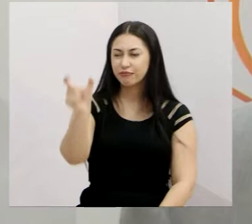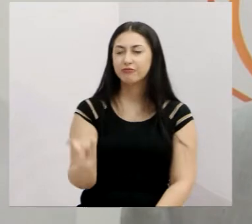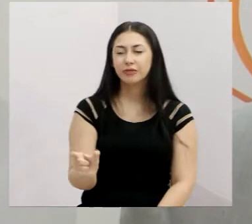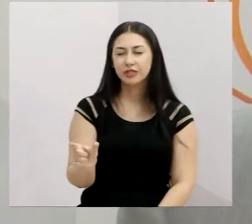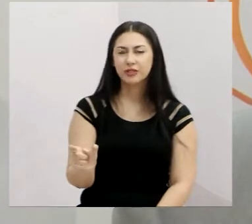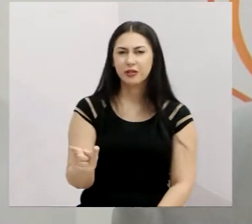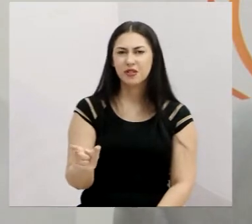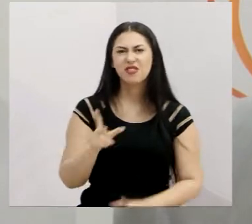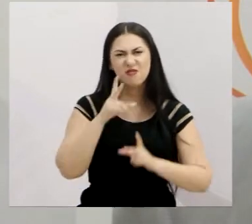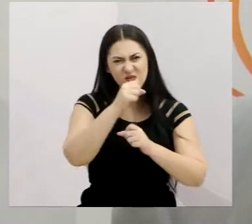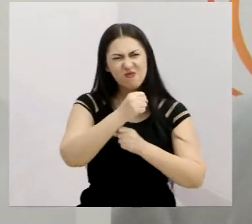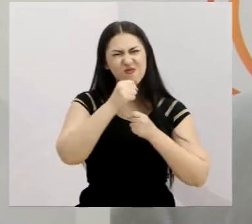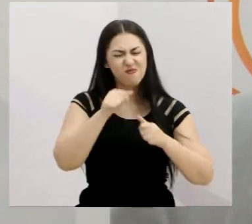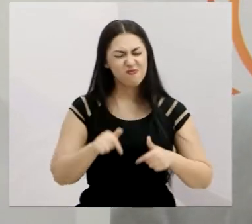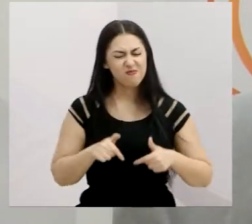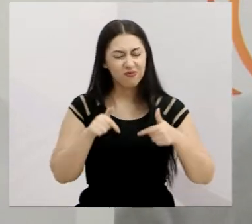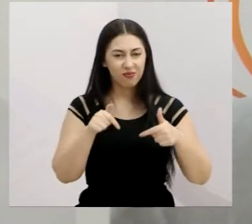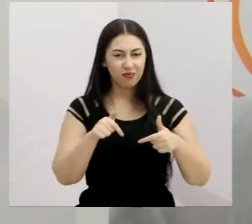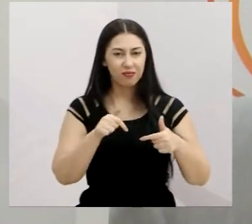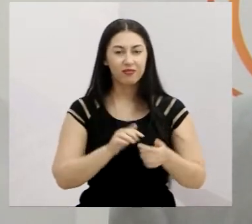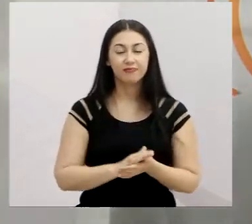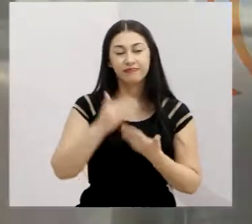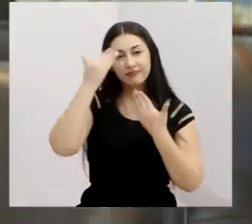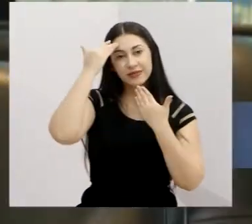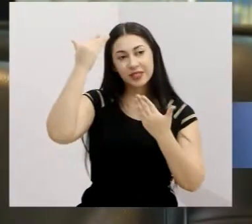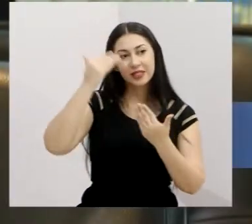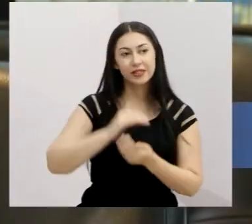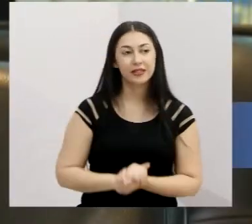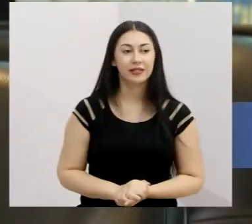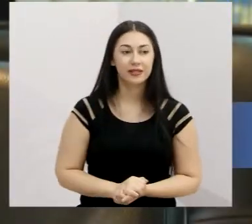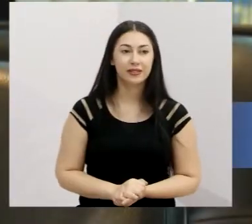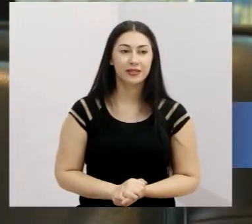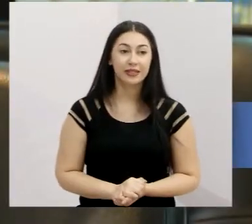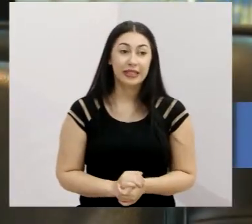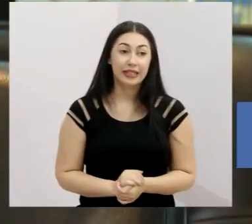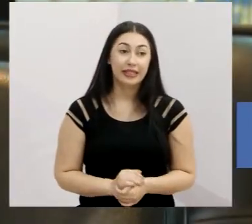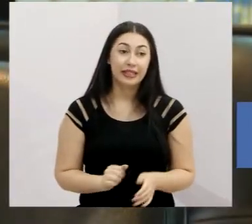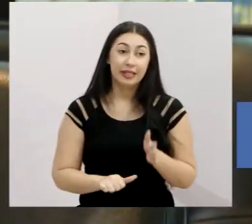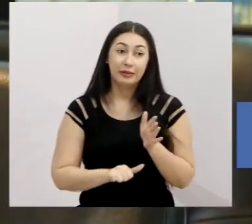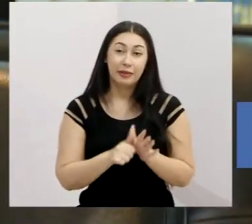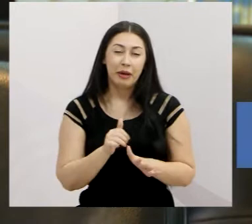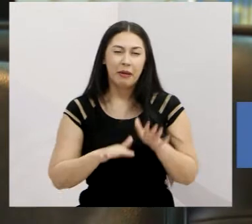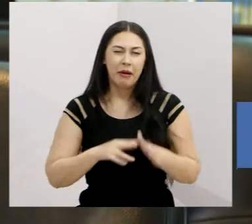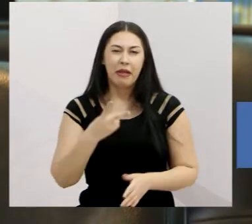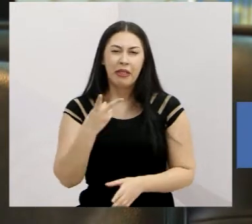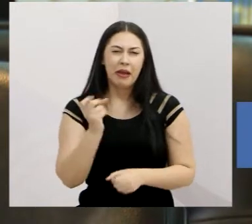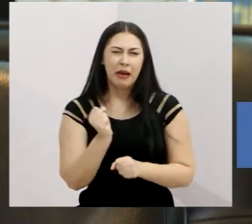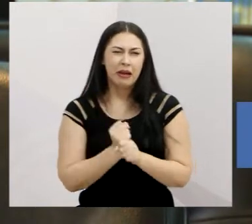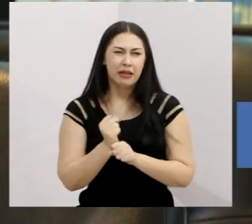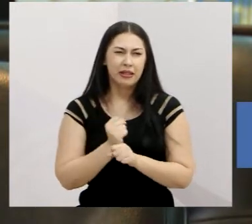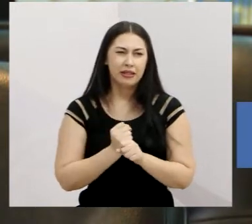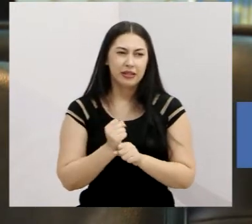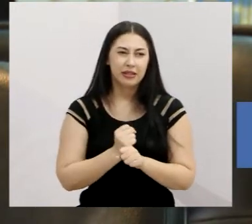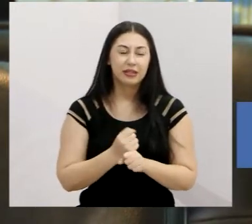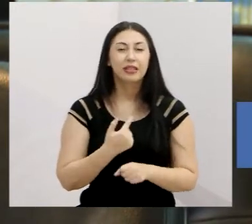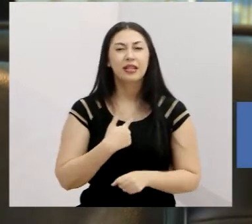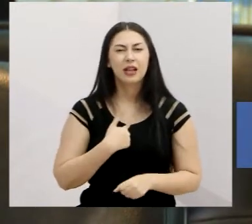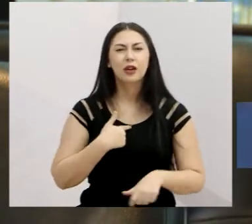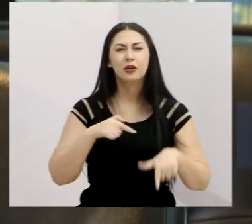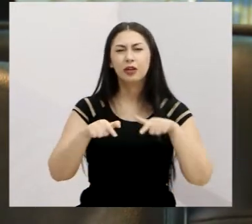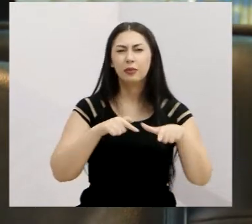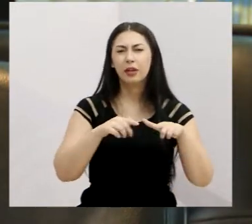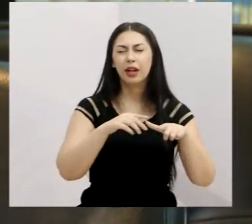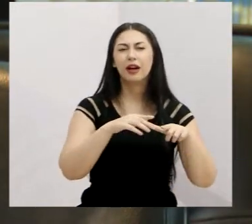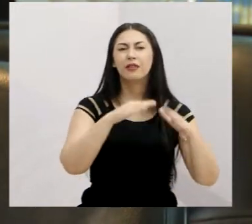pessoa uma garra tão grande como você tem Obrigada primeiramente eu faz dois anos que eu falei como catequista